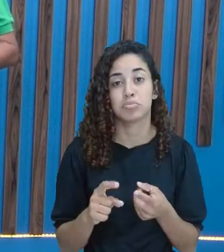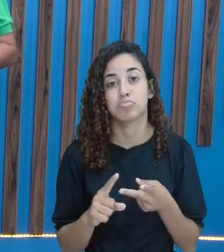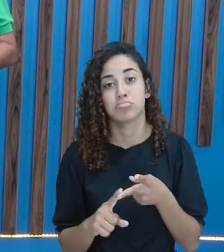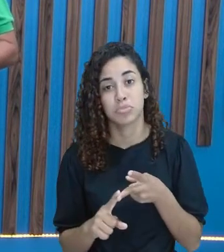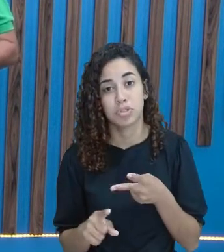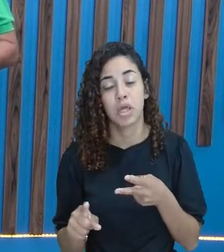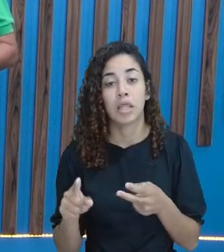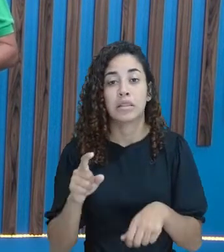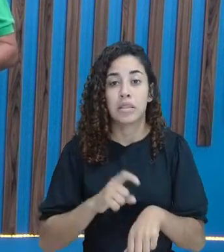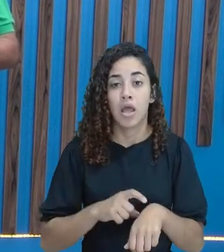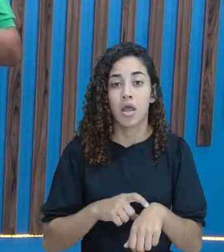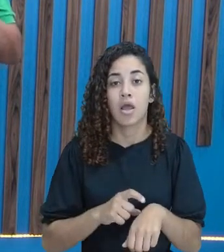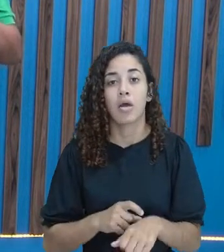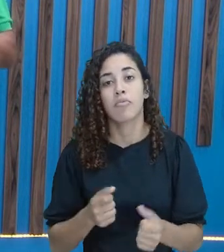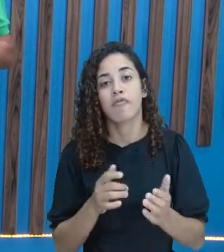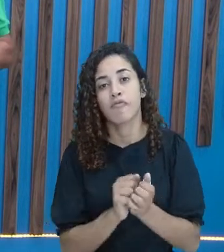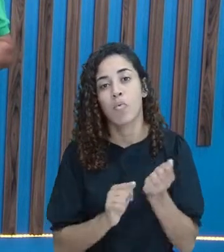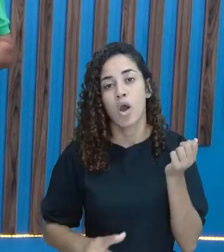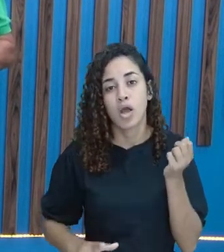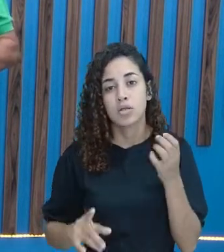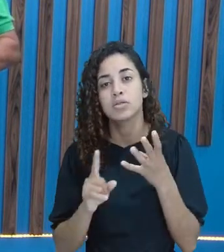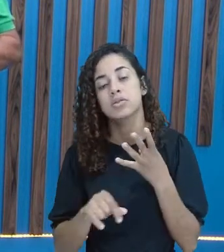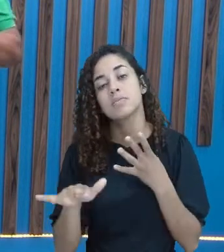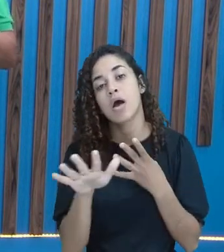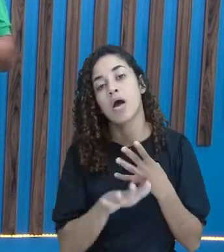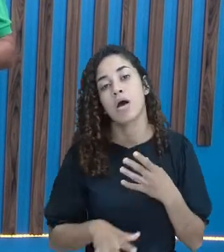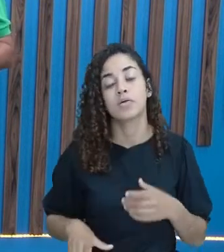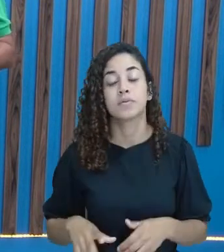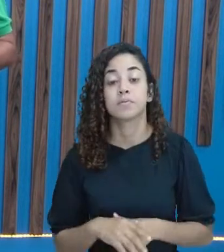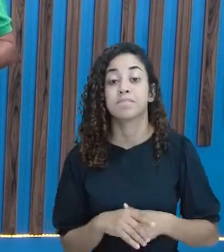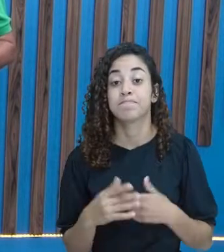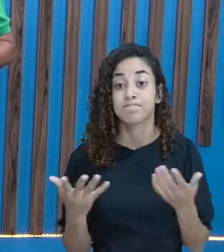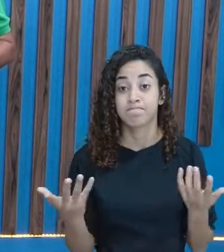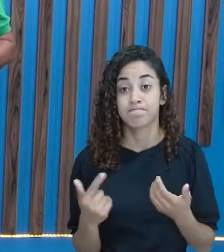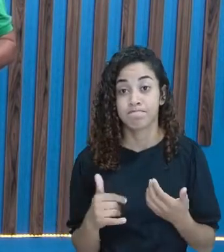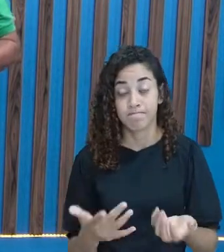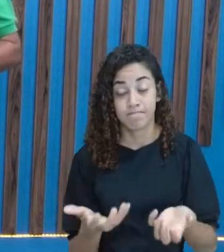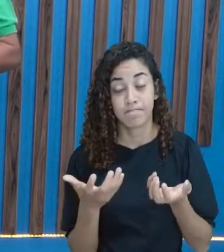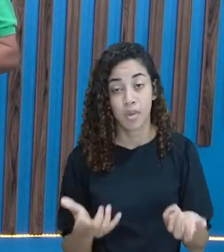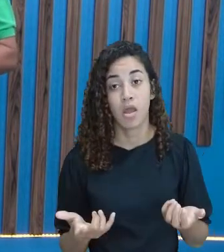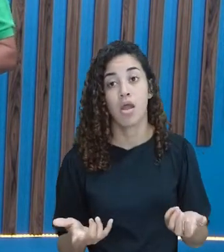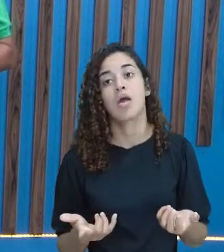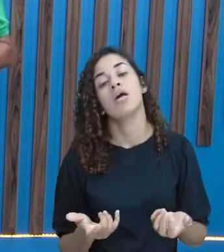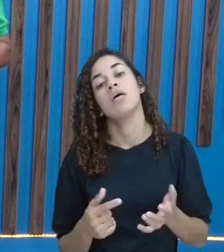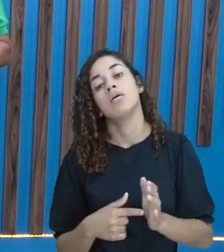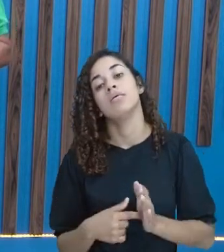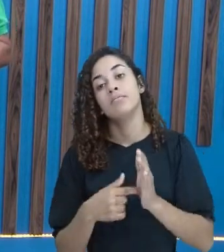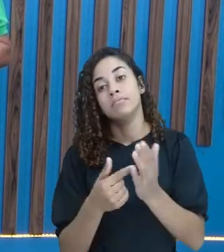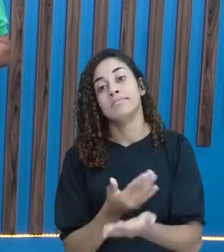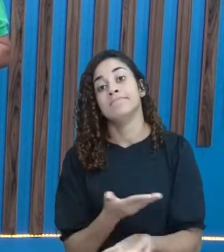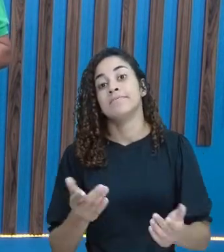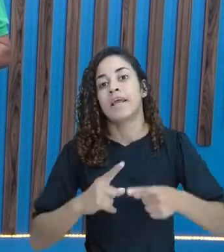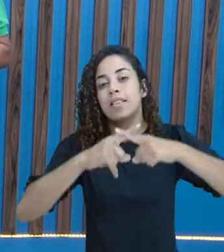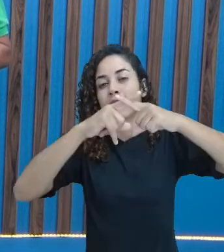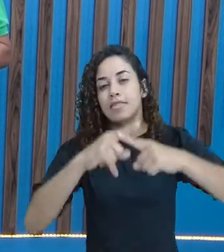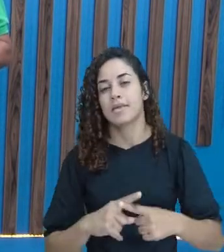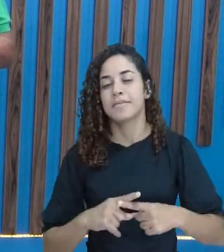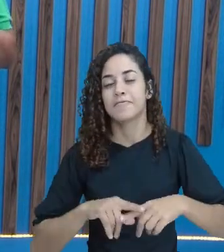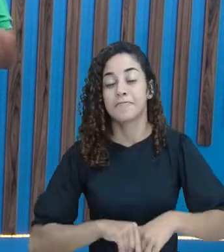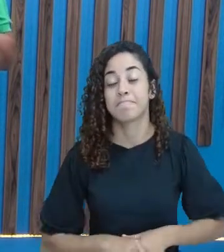fluência e espaço. E aí, eu quero agora trazer para vocês um desafio.